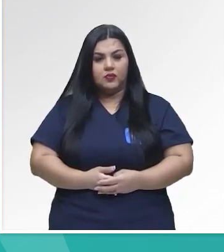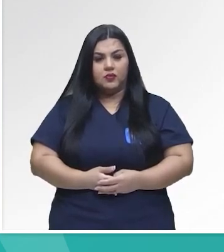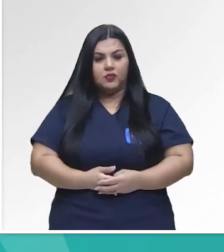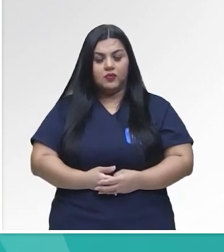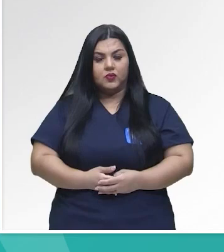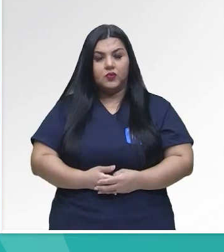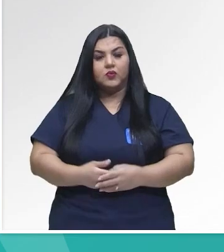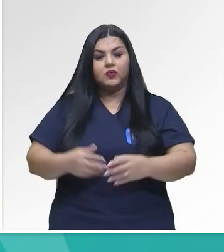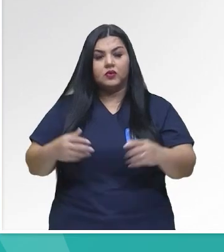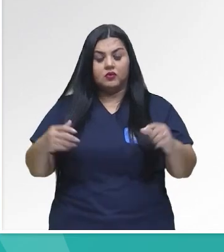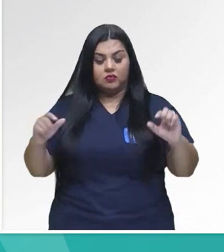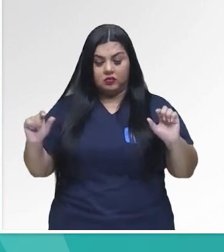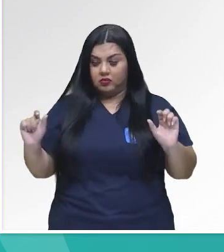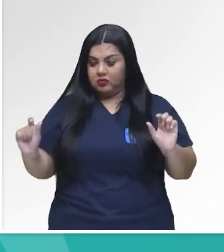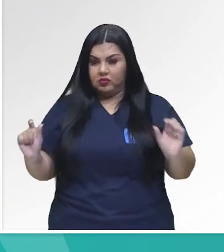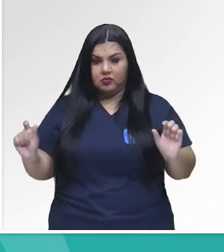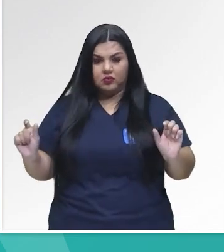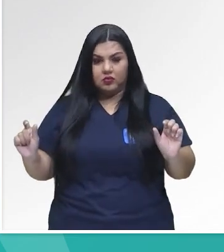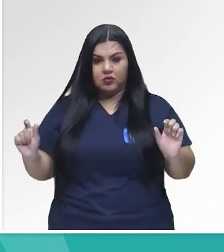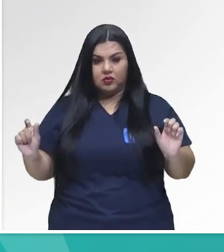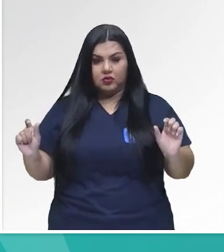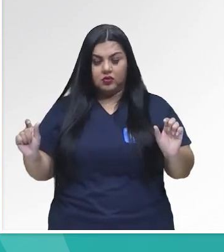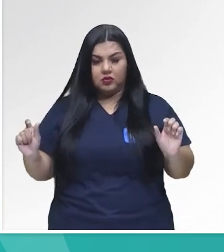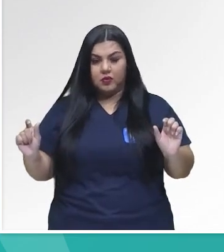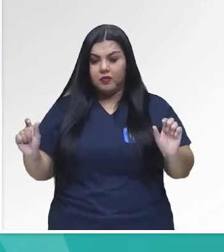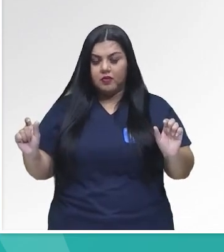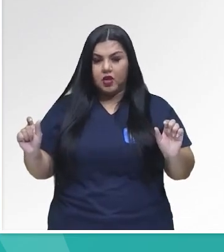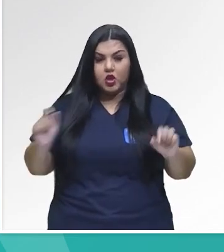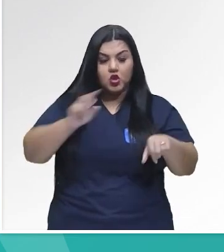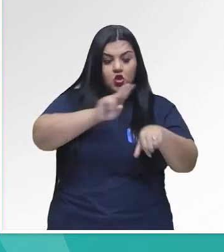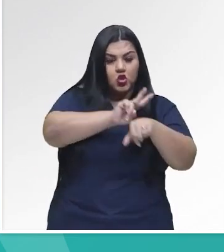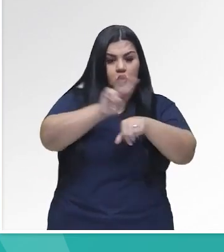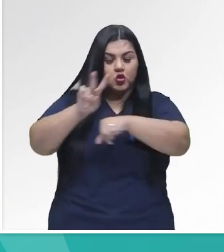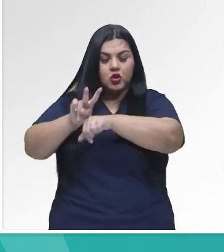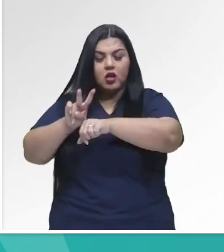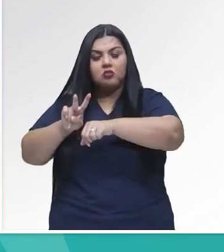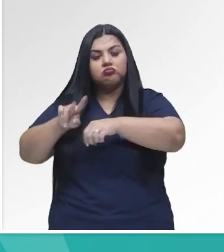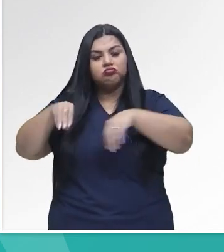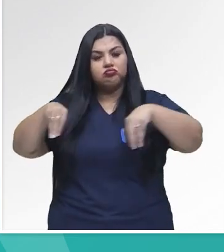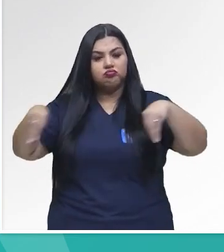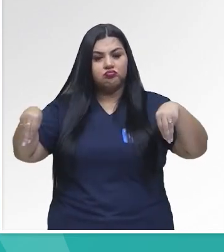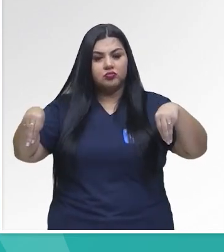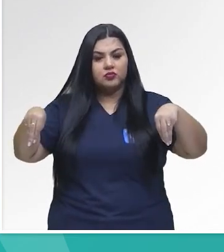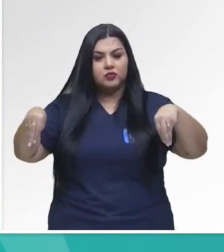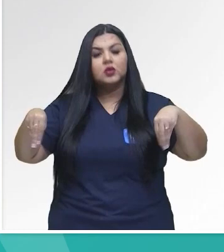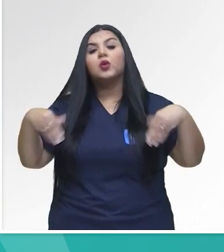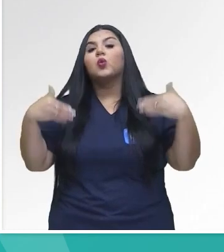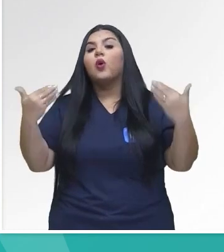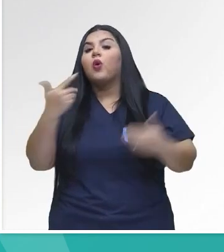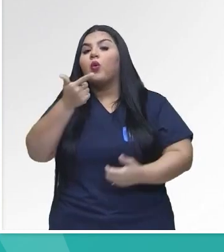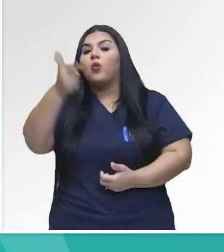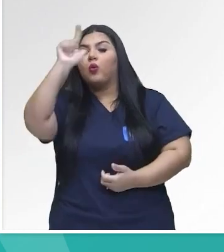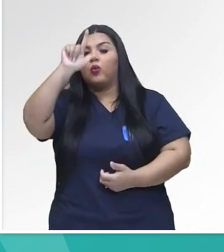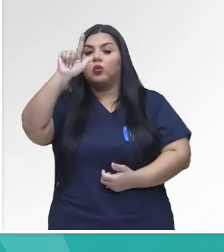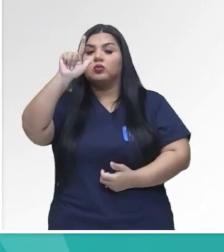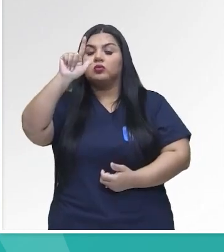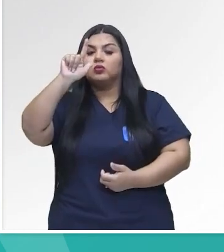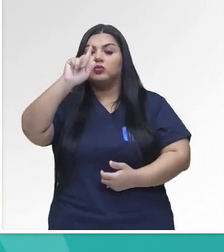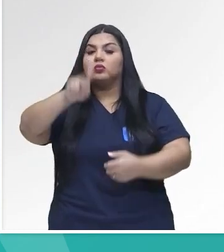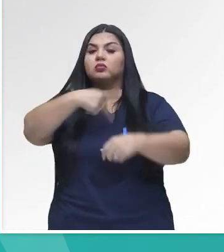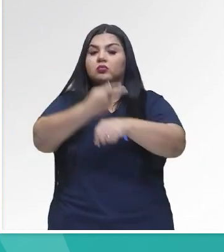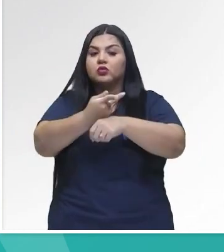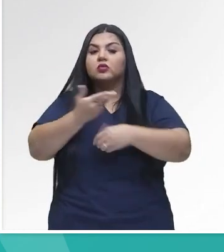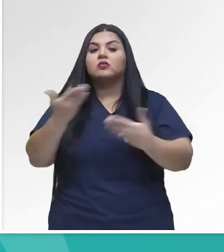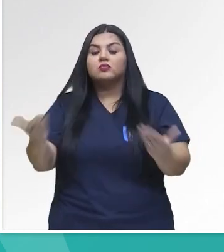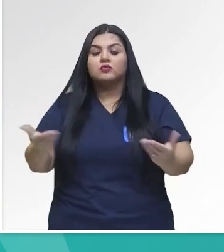do canto, né, nos 2 quadrados do canto, as 2 torres. Muito bem. Qual é a outra peça que vem depois da